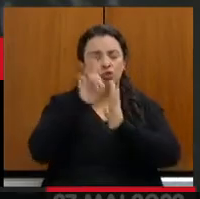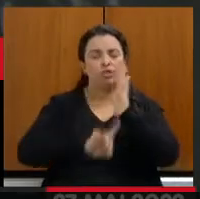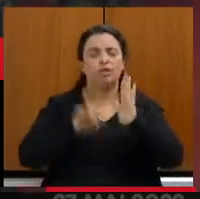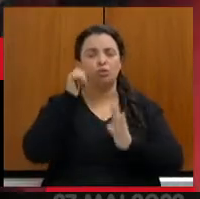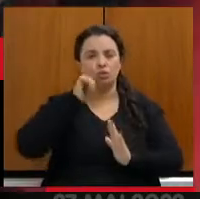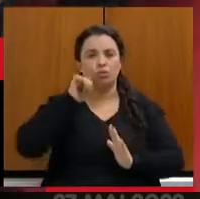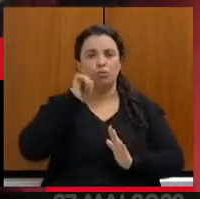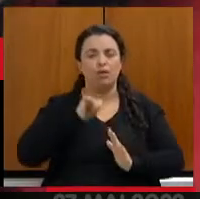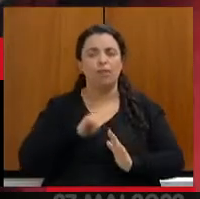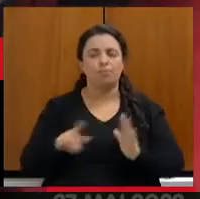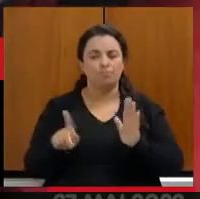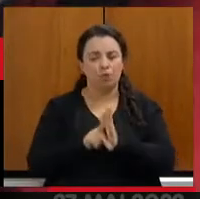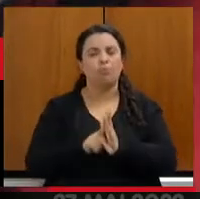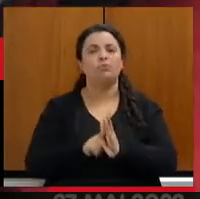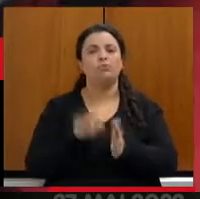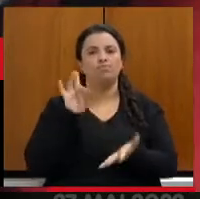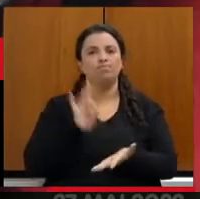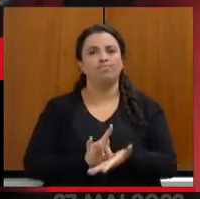obrigada